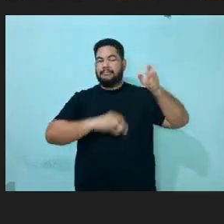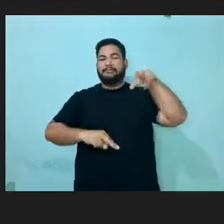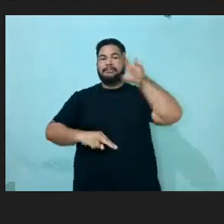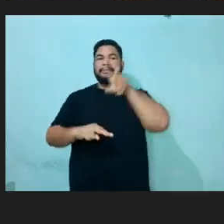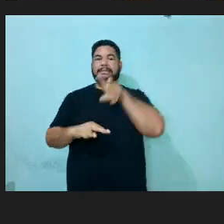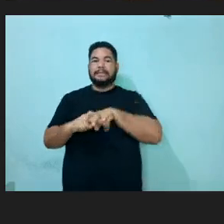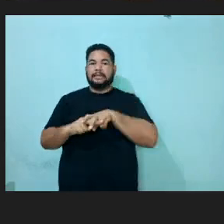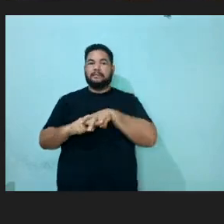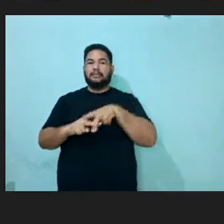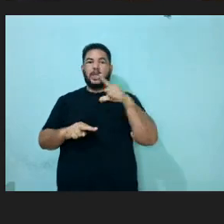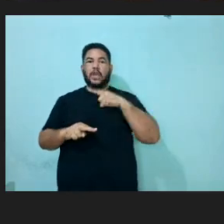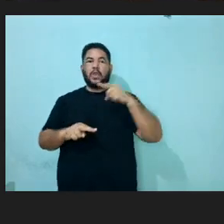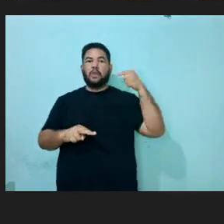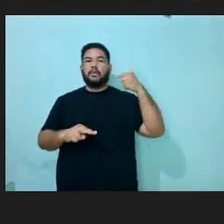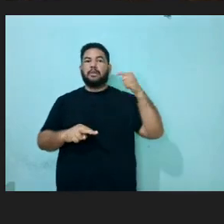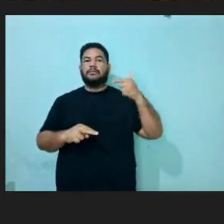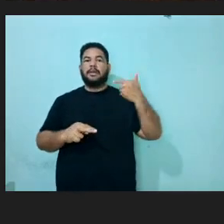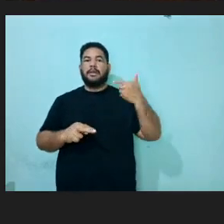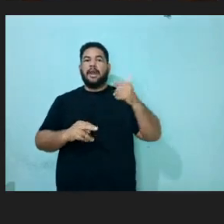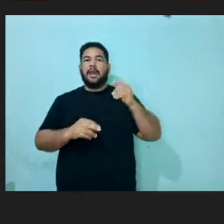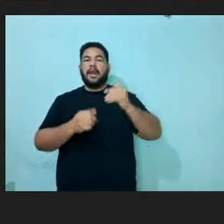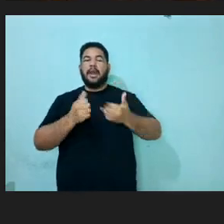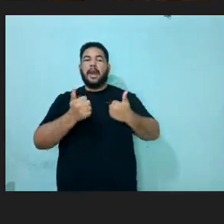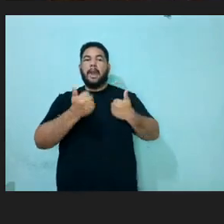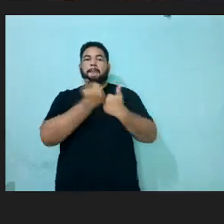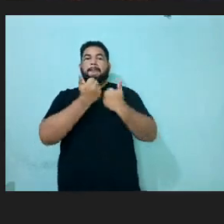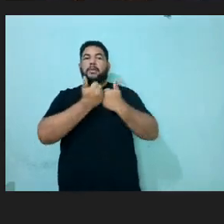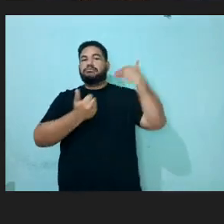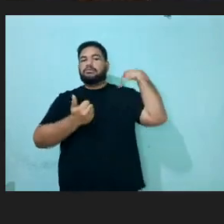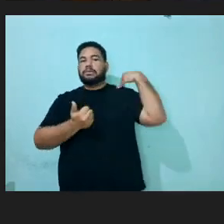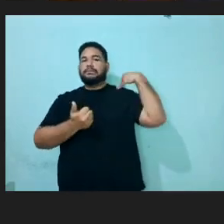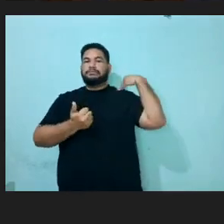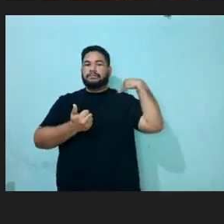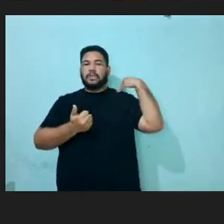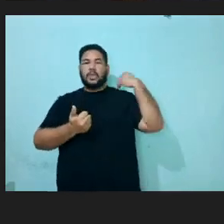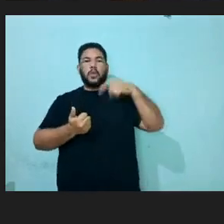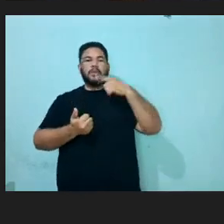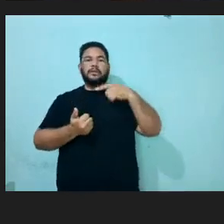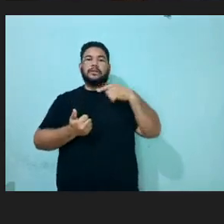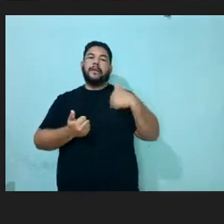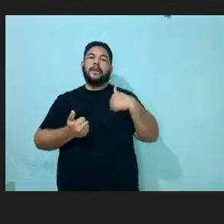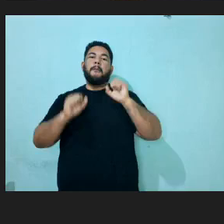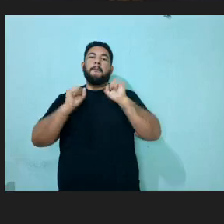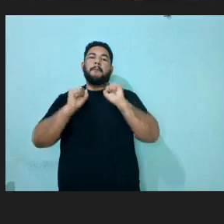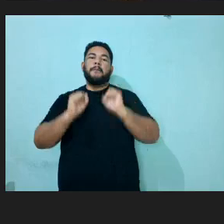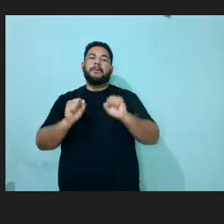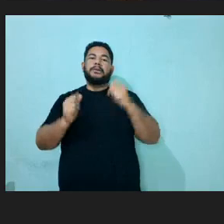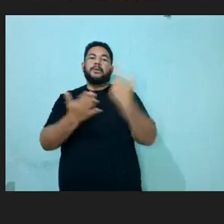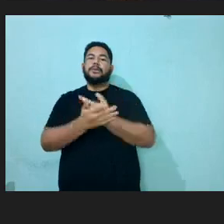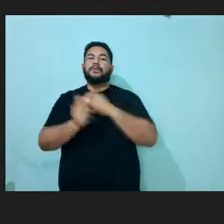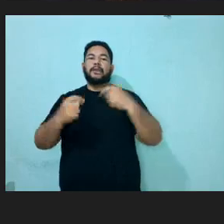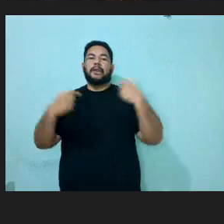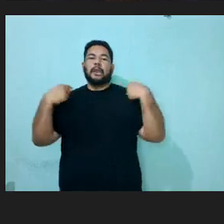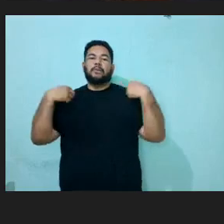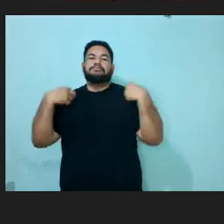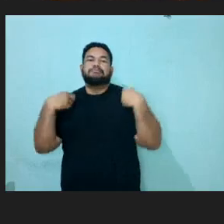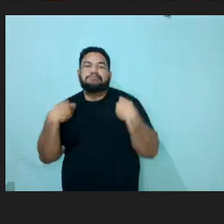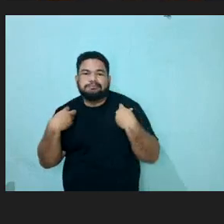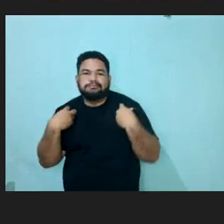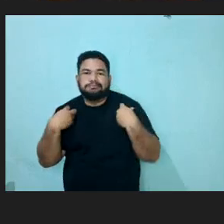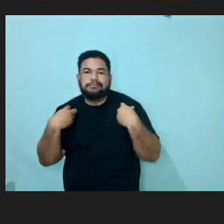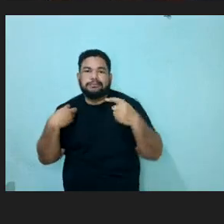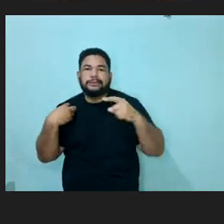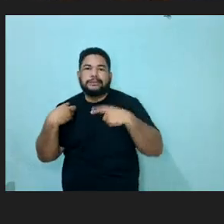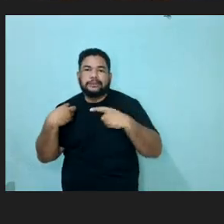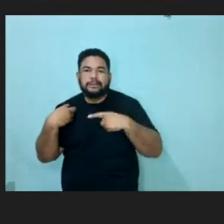costa. Então, pode ser que pelo cansaço e pela fraqueza muscular, eu possa começar a ficar